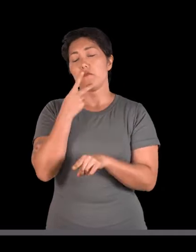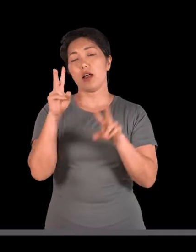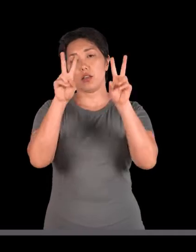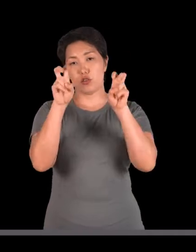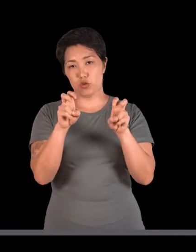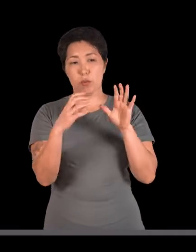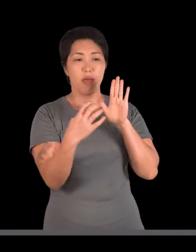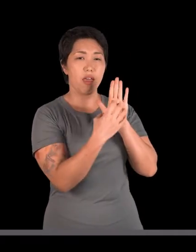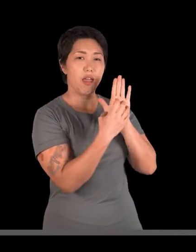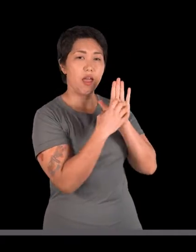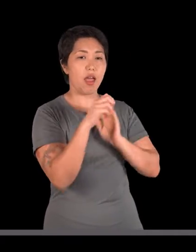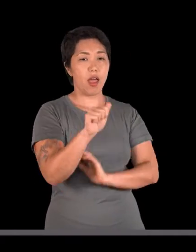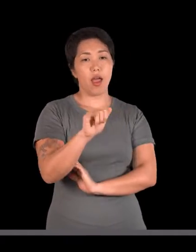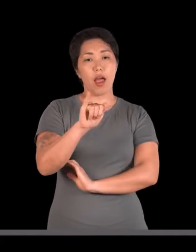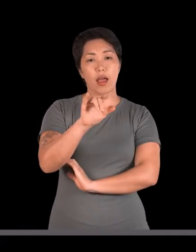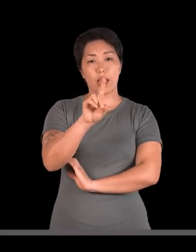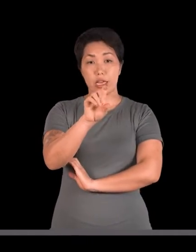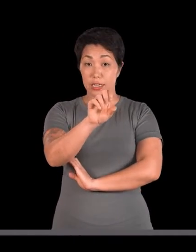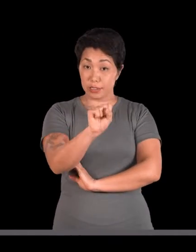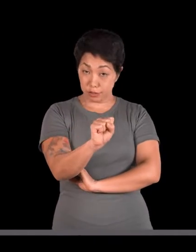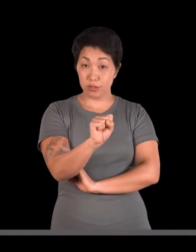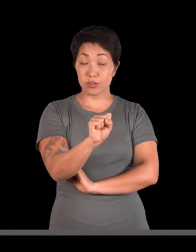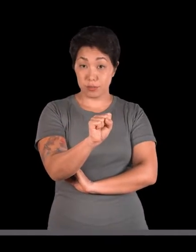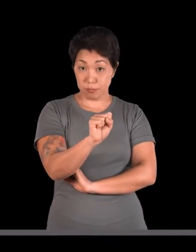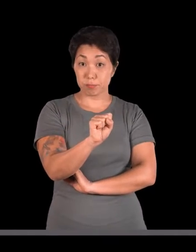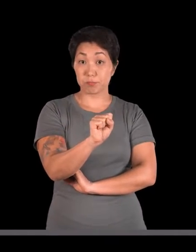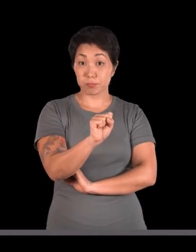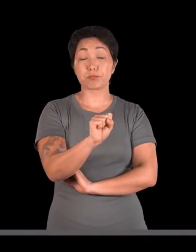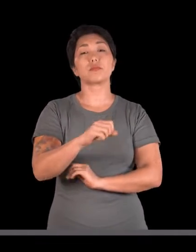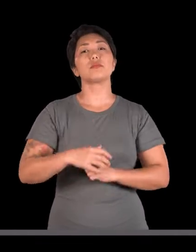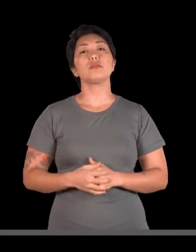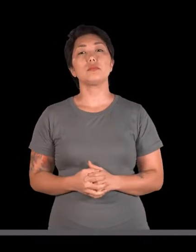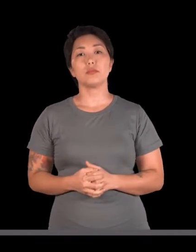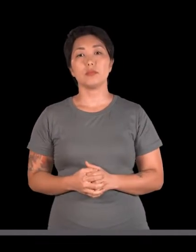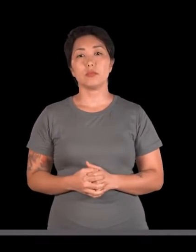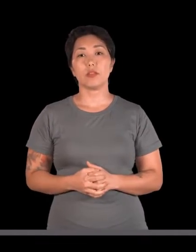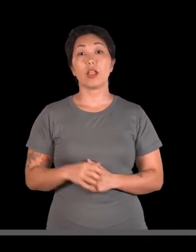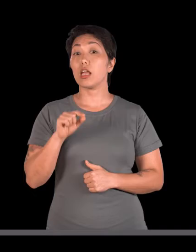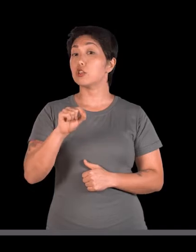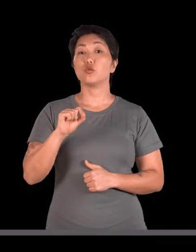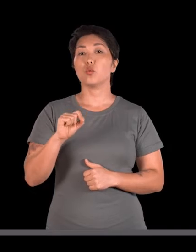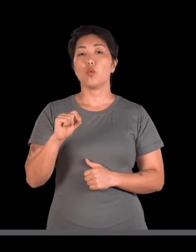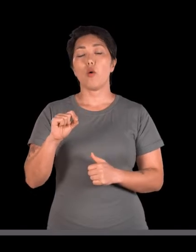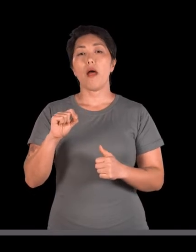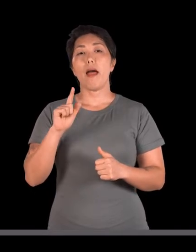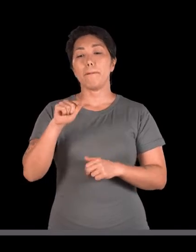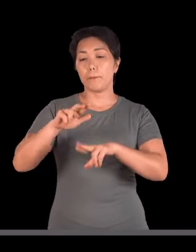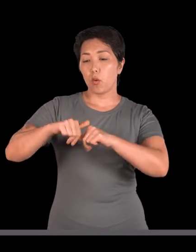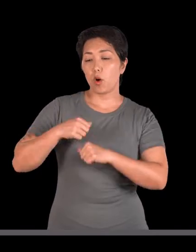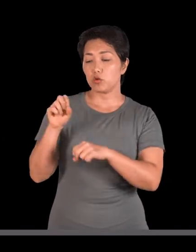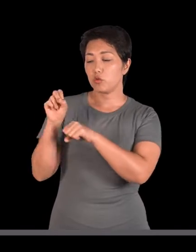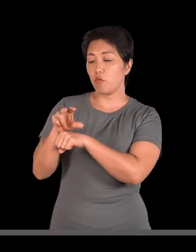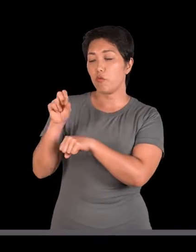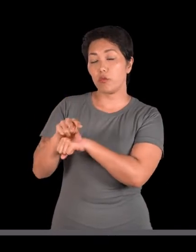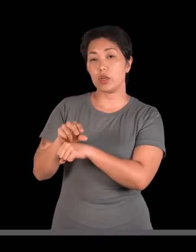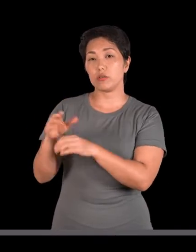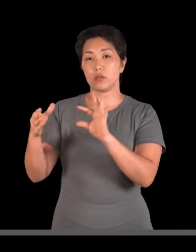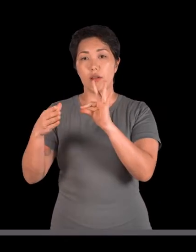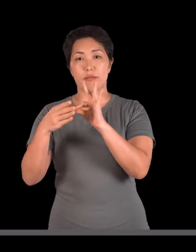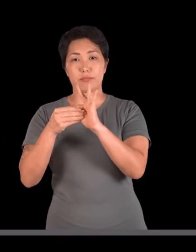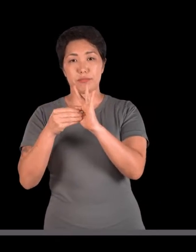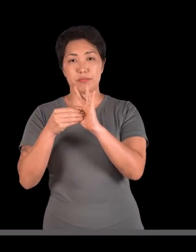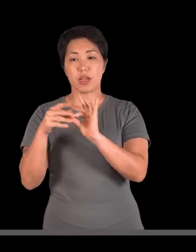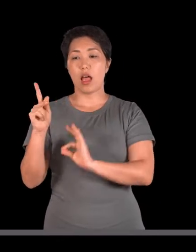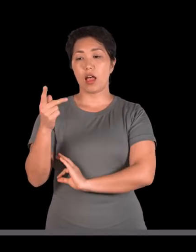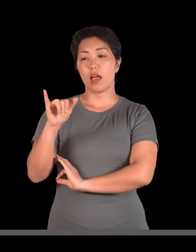AIDS. A AIDS, síndrome da imunodeficiência adquirida, causada pelo vírus HIV. O